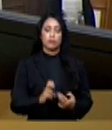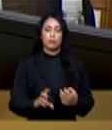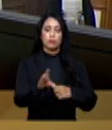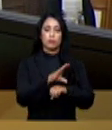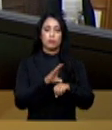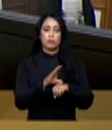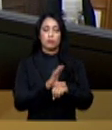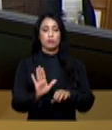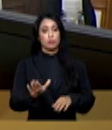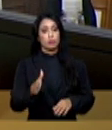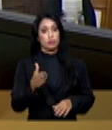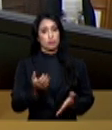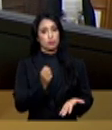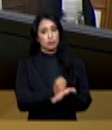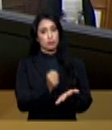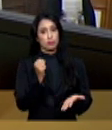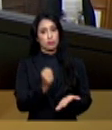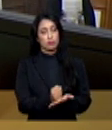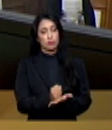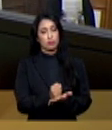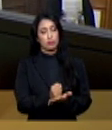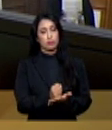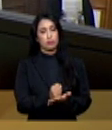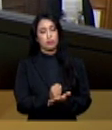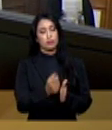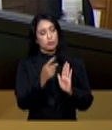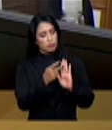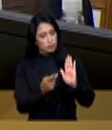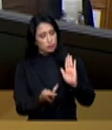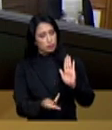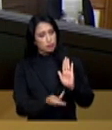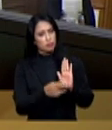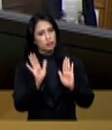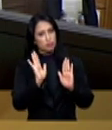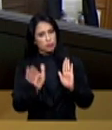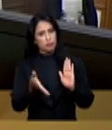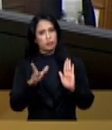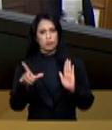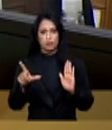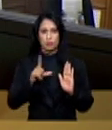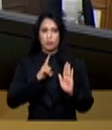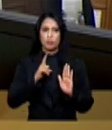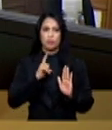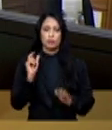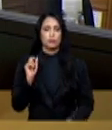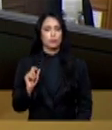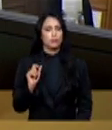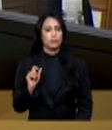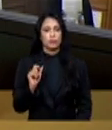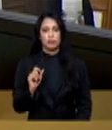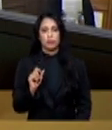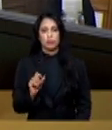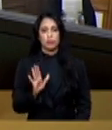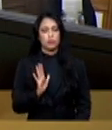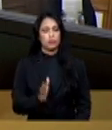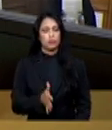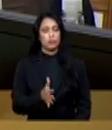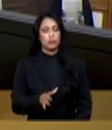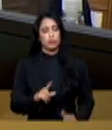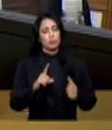Constituição quantos fotos de programa regularmente vigente a fim de que as alterações promovidas